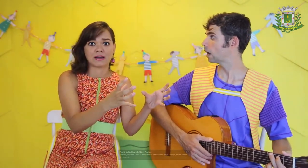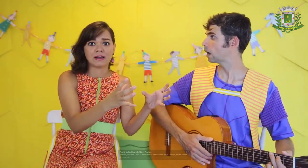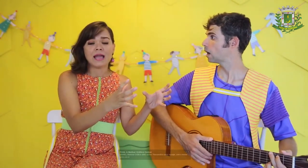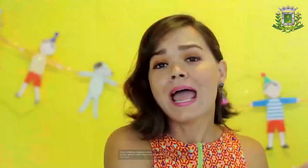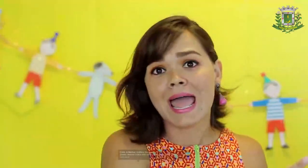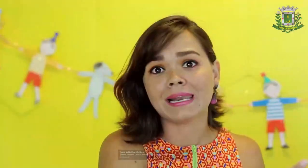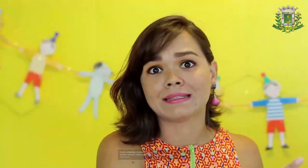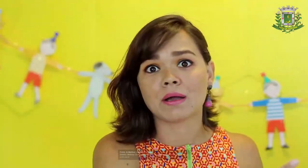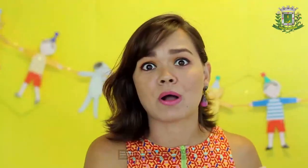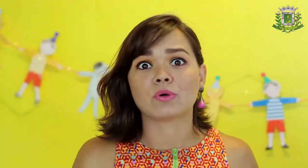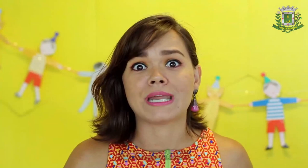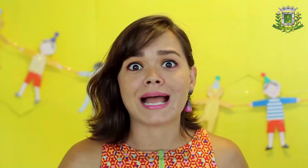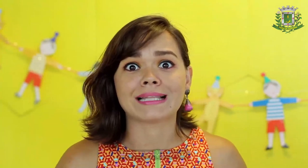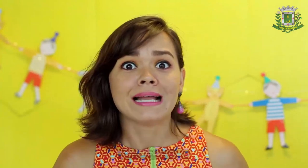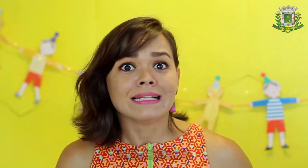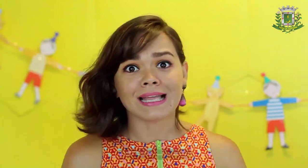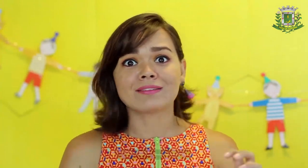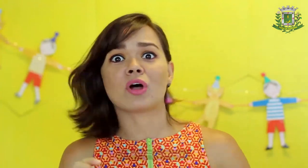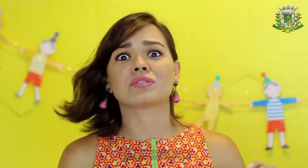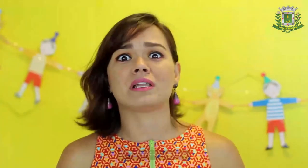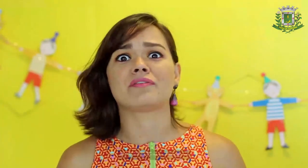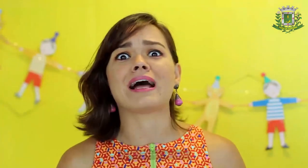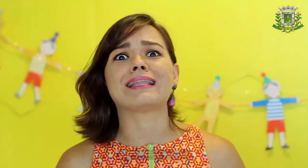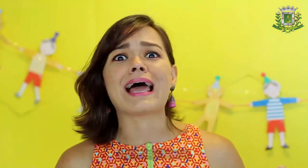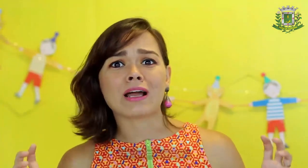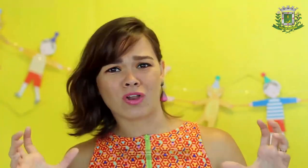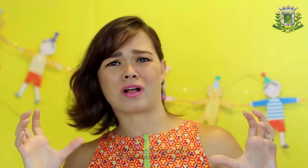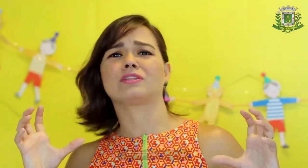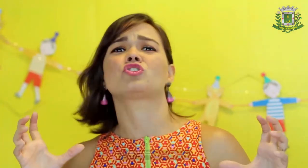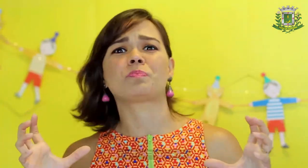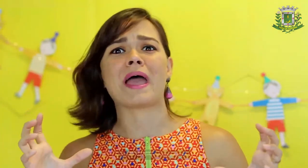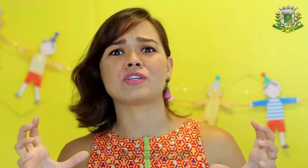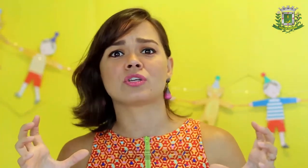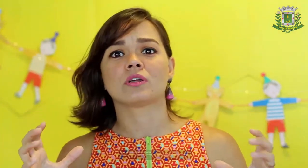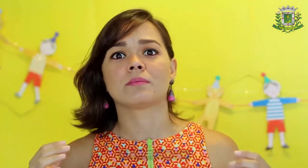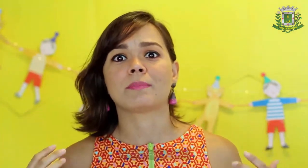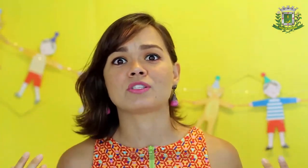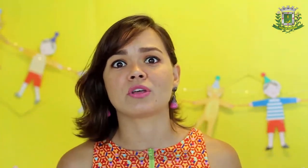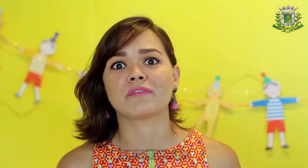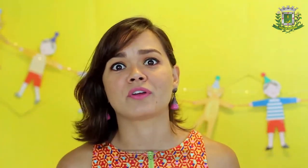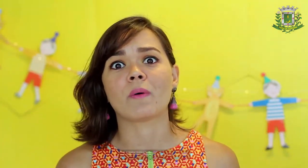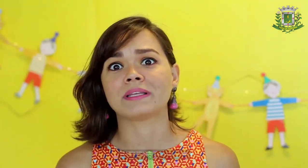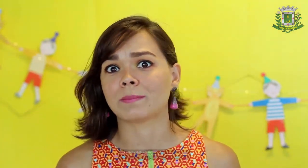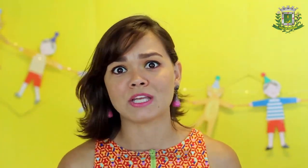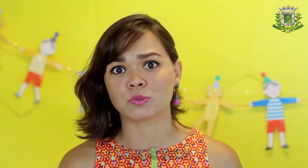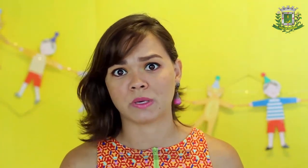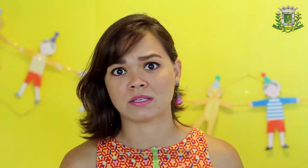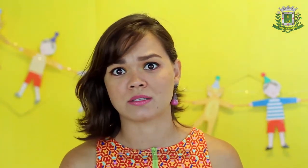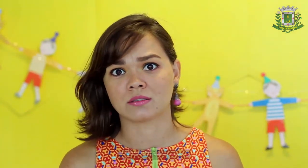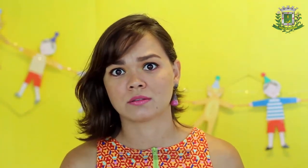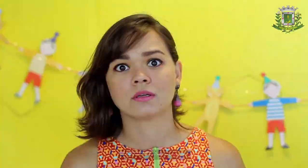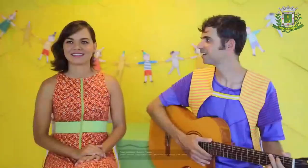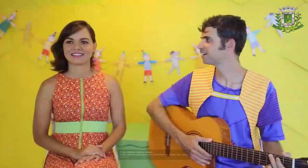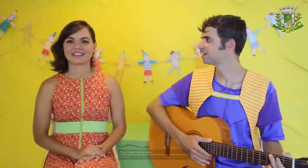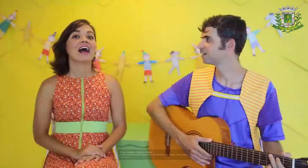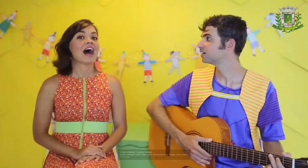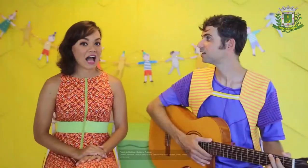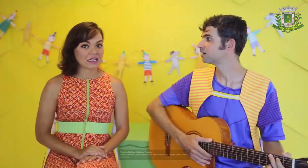na boneca. Ela, então agoniada, tentou se livrar dela colocando os pés, mas só ficou ainda mais